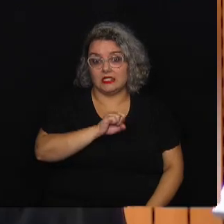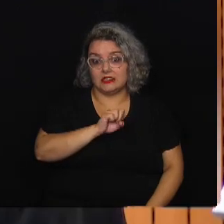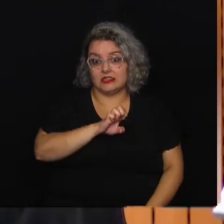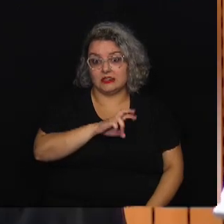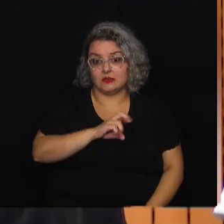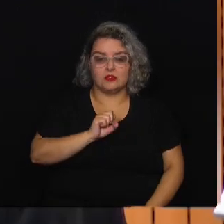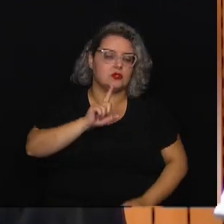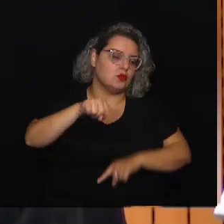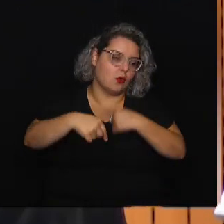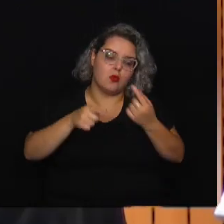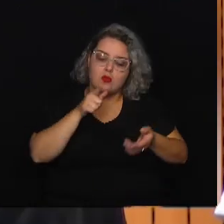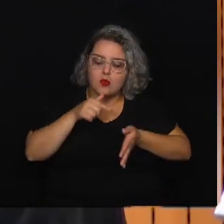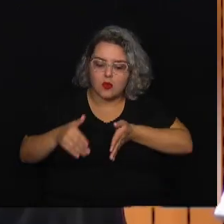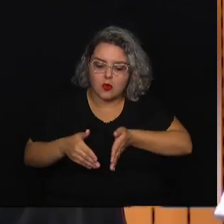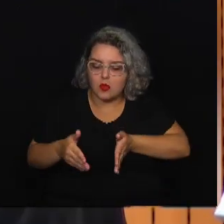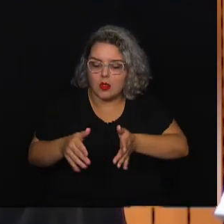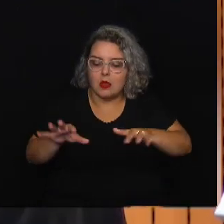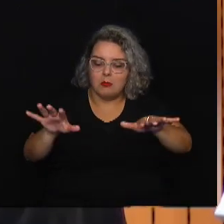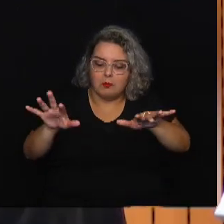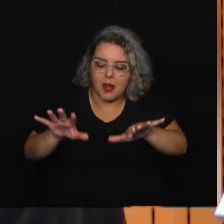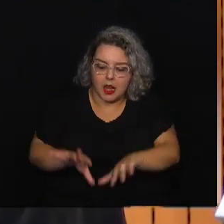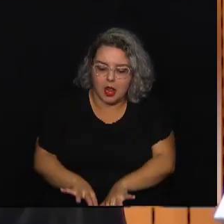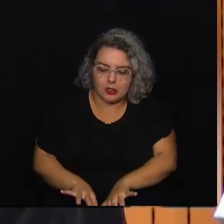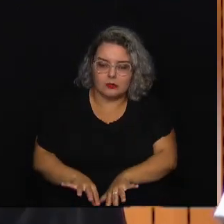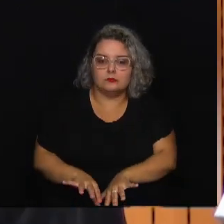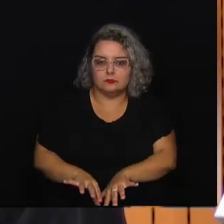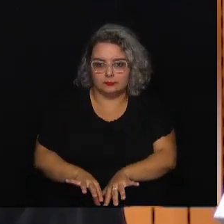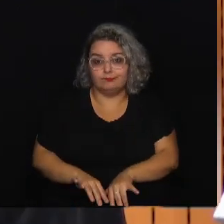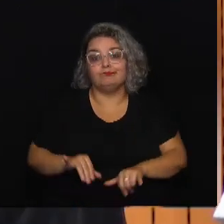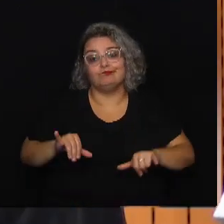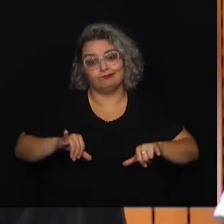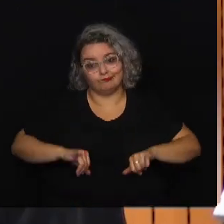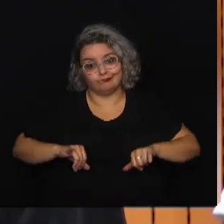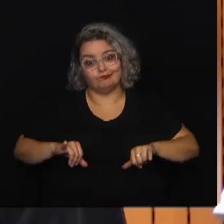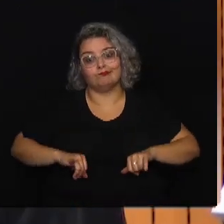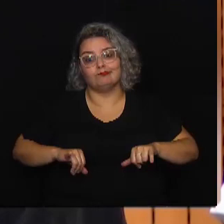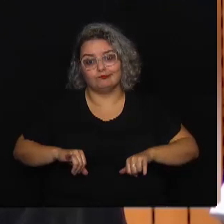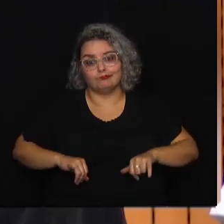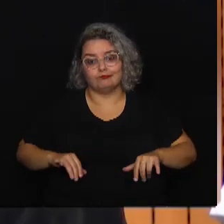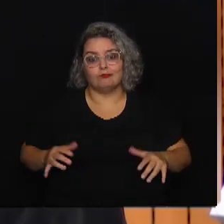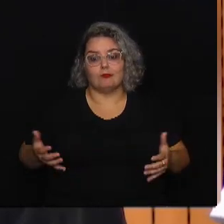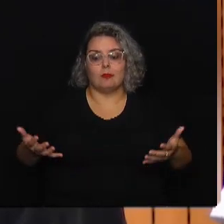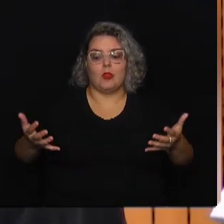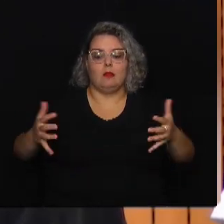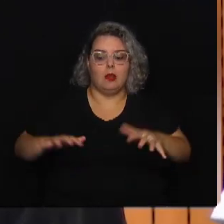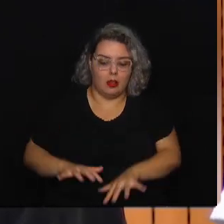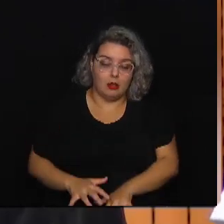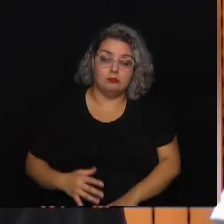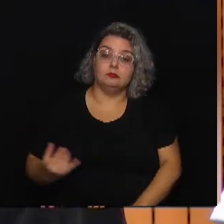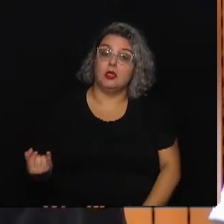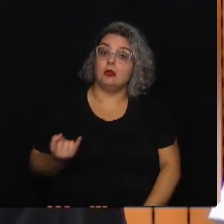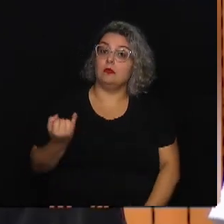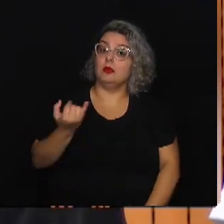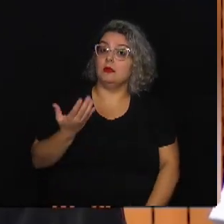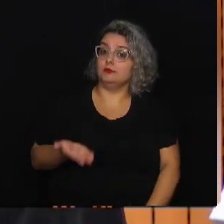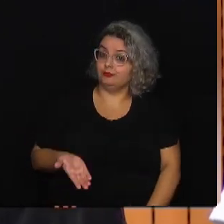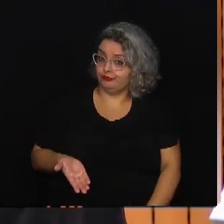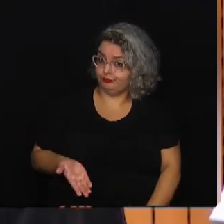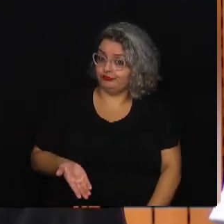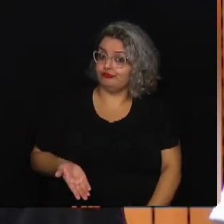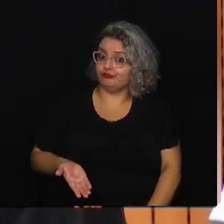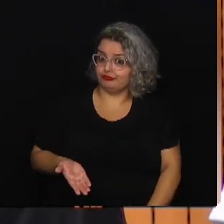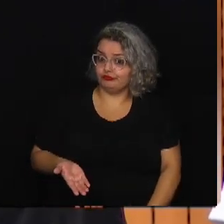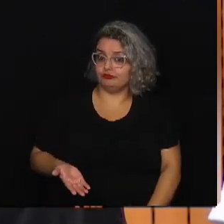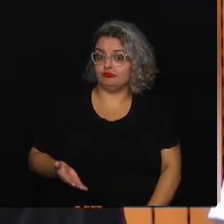córregos que sofreram um desabamento significativo dos muros